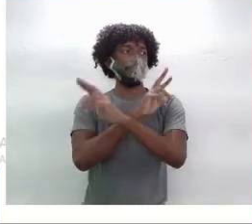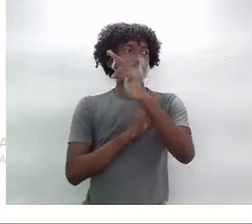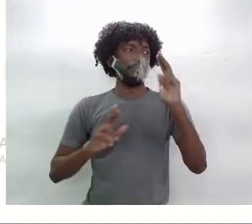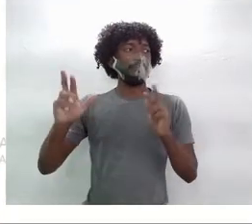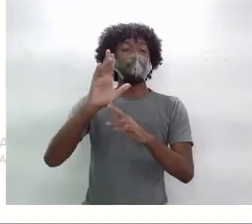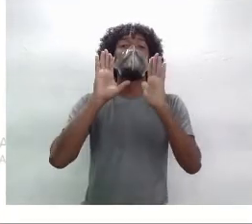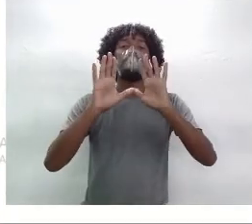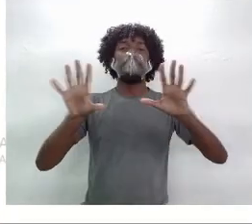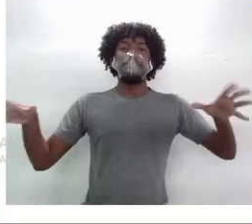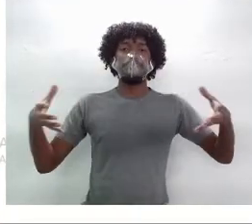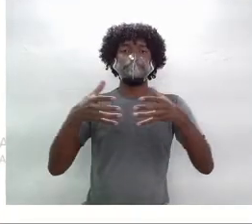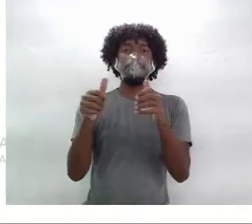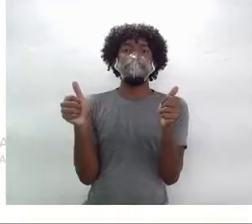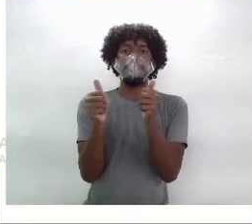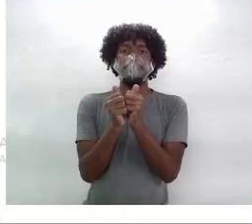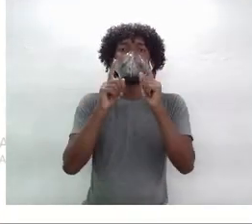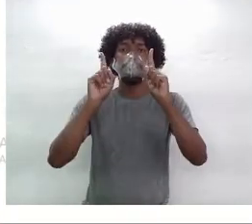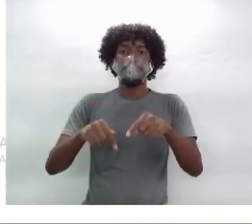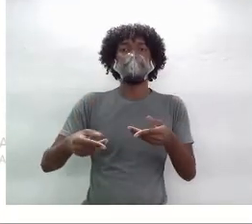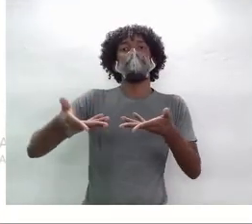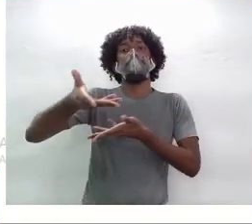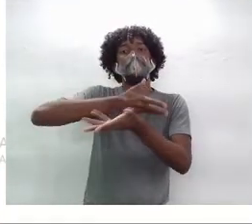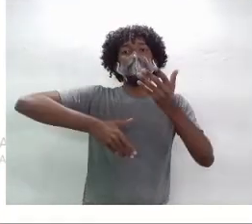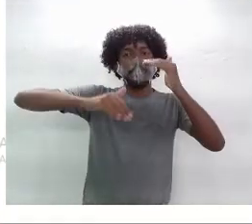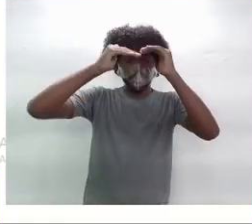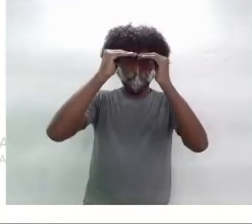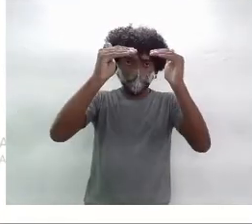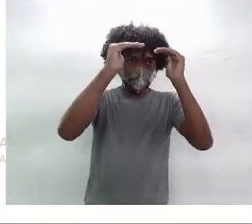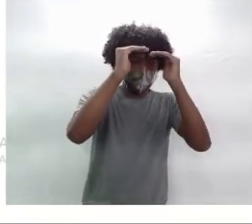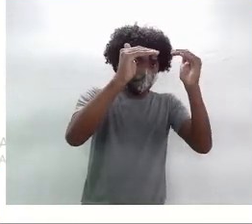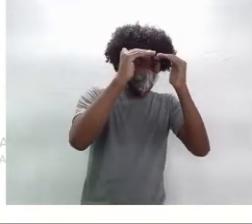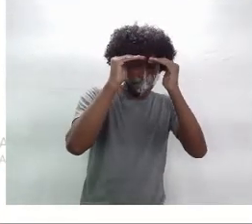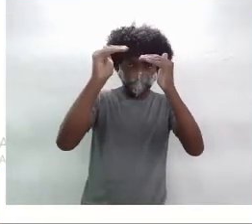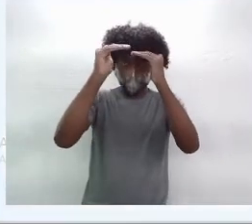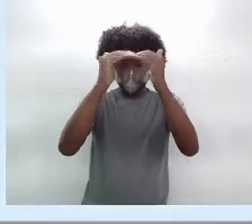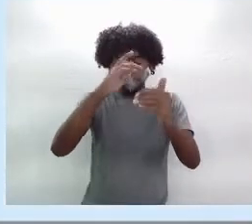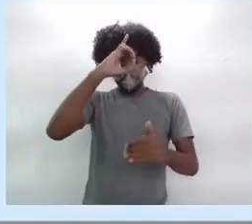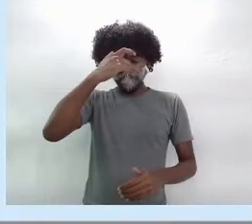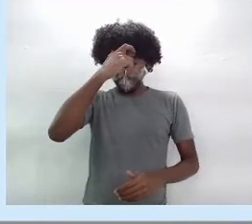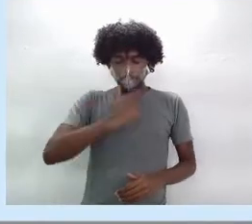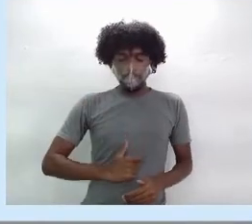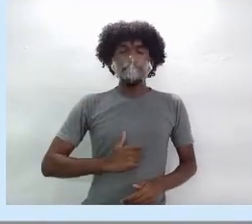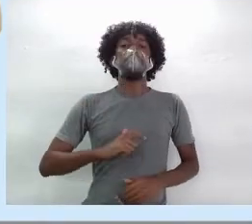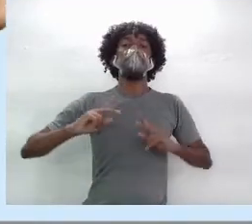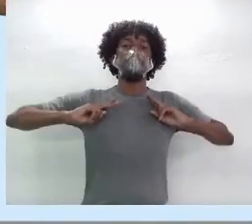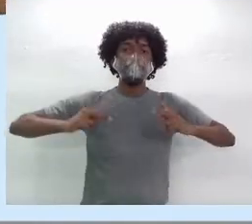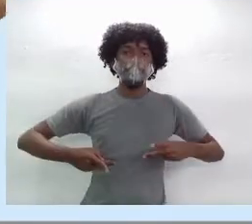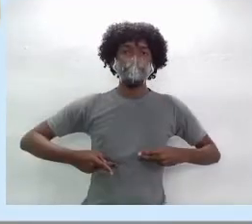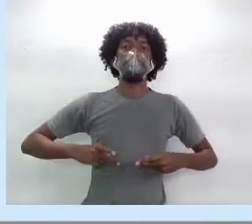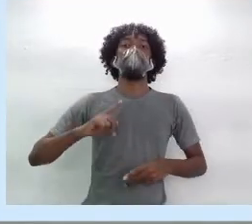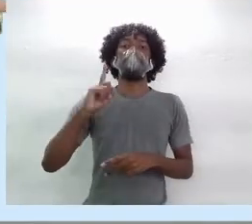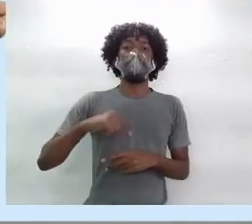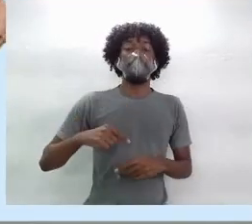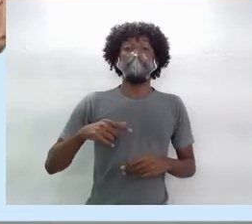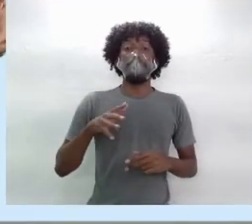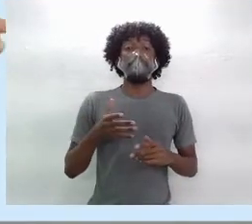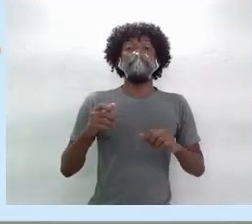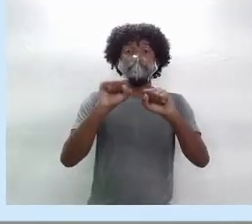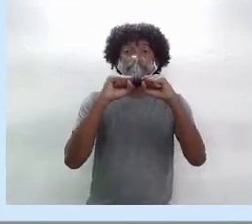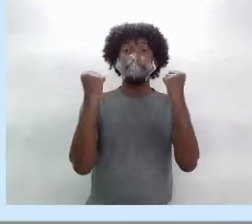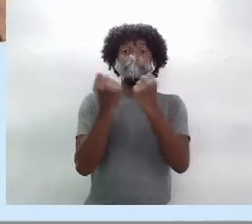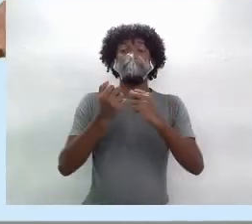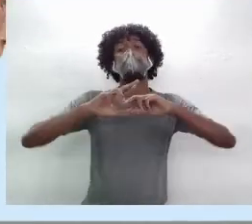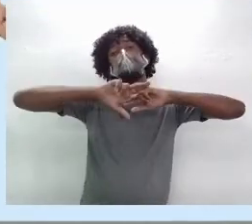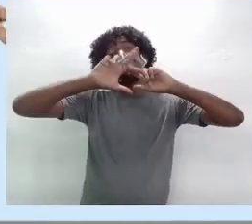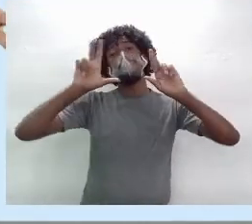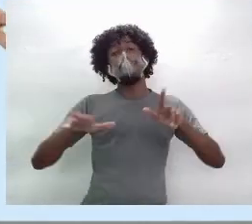mas estão juntas. É o respeito, a dignidade humana, é o respeito, uma sociedade plural.